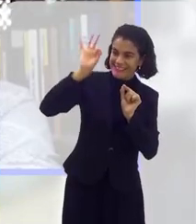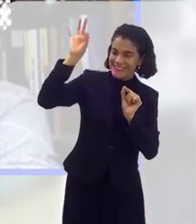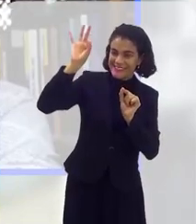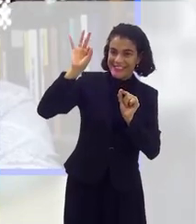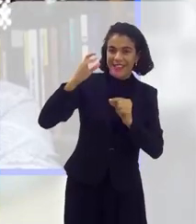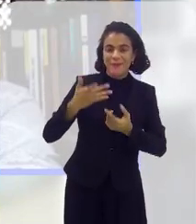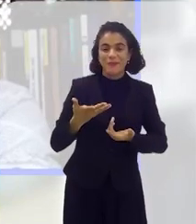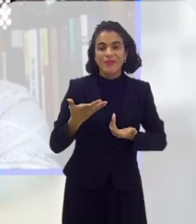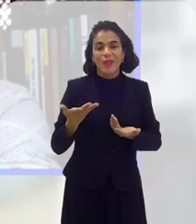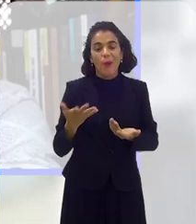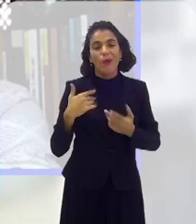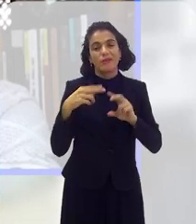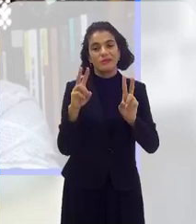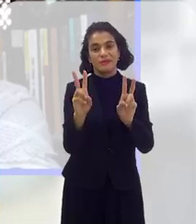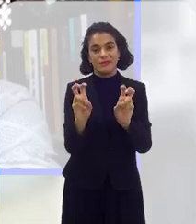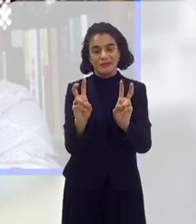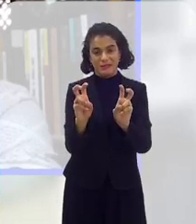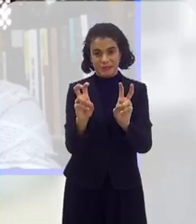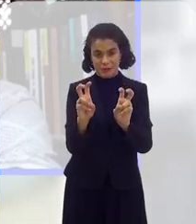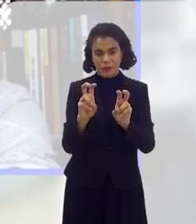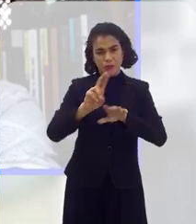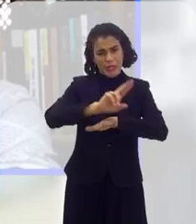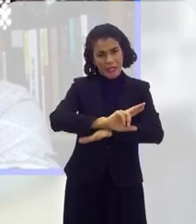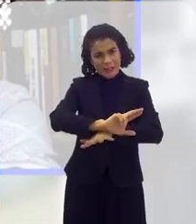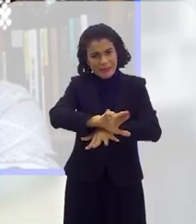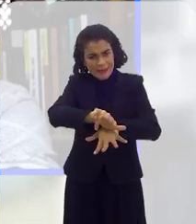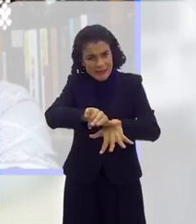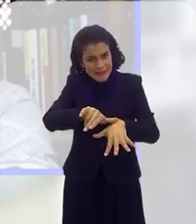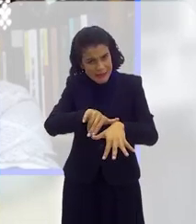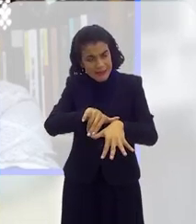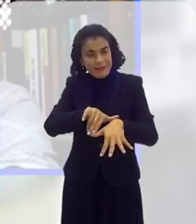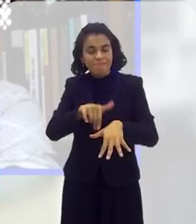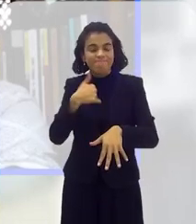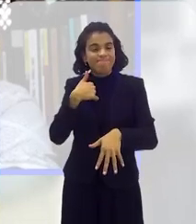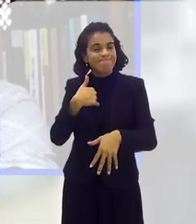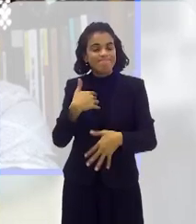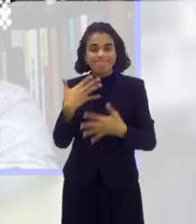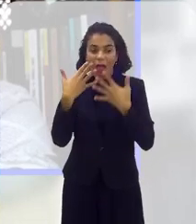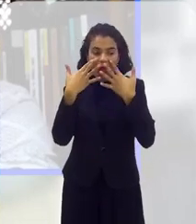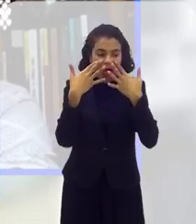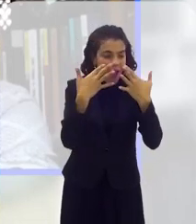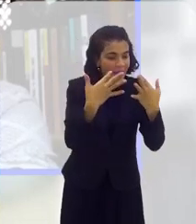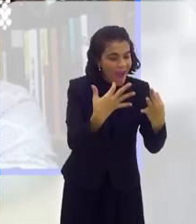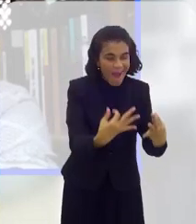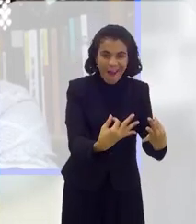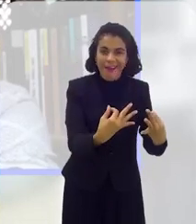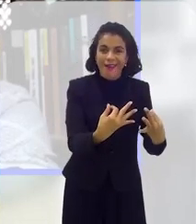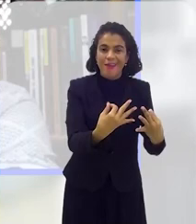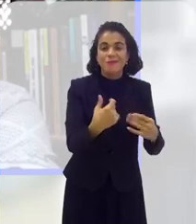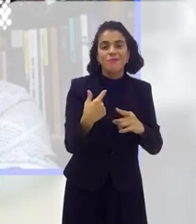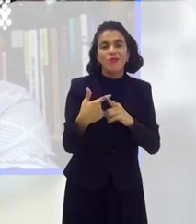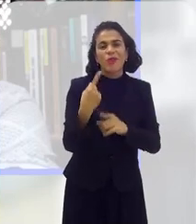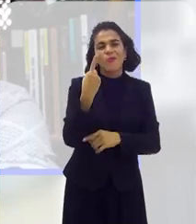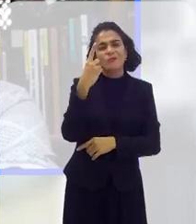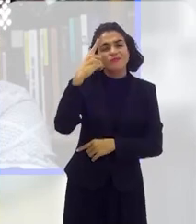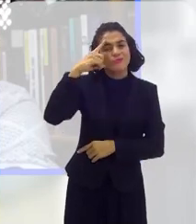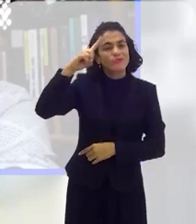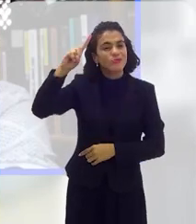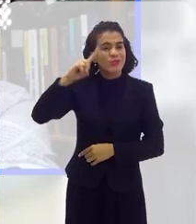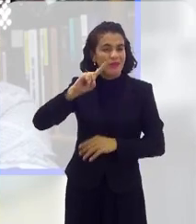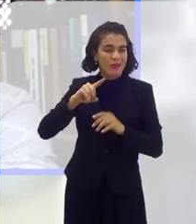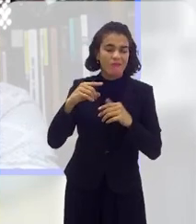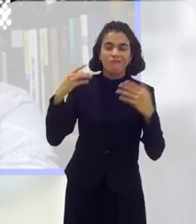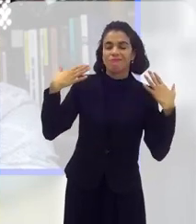Então, esse assunto da diversidade me chamou muito a atenção. Um dia,